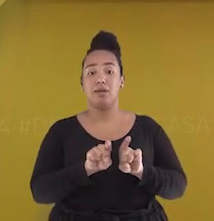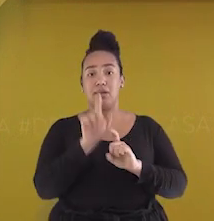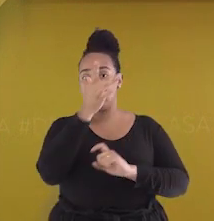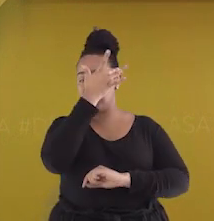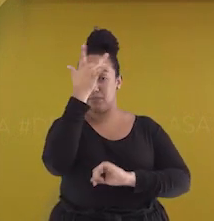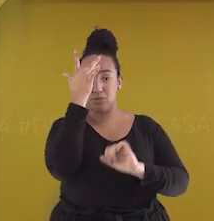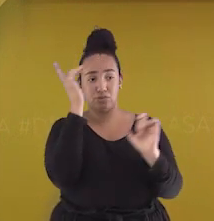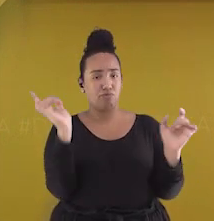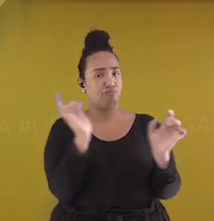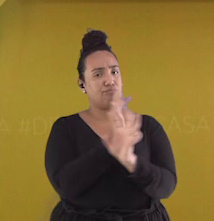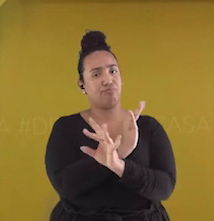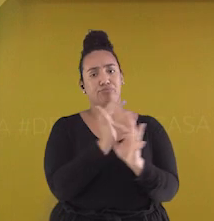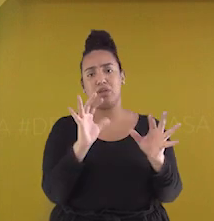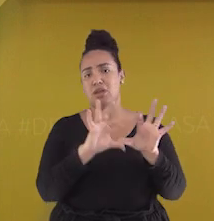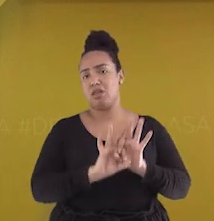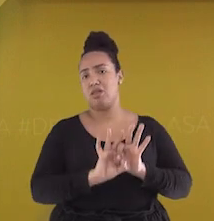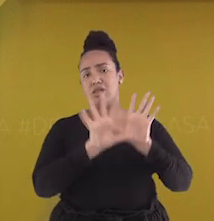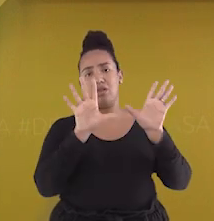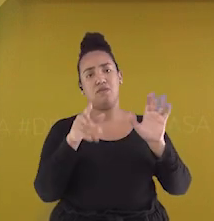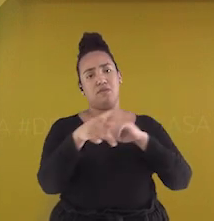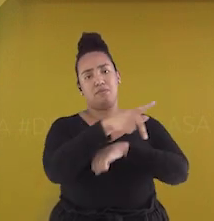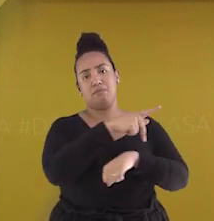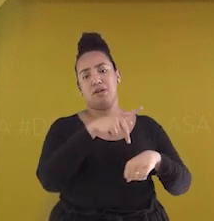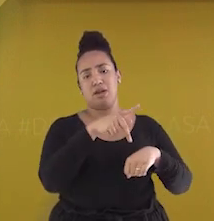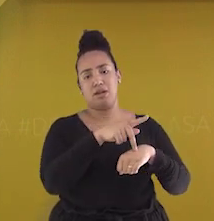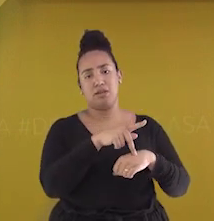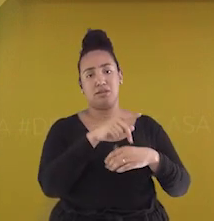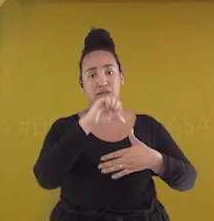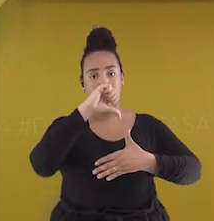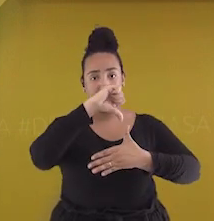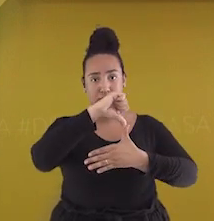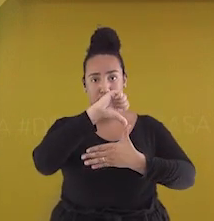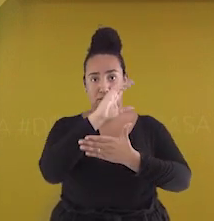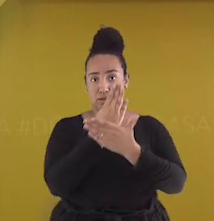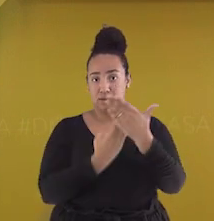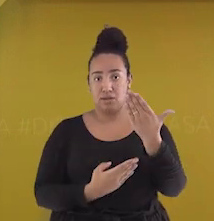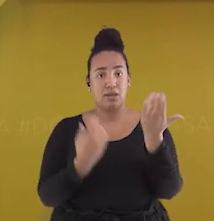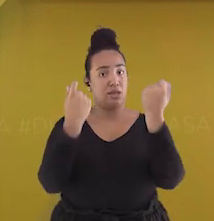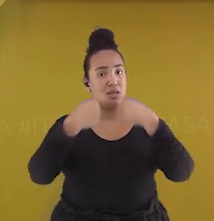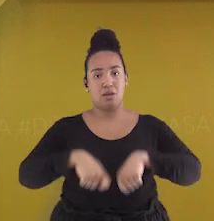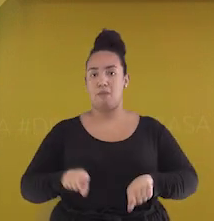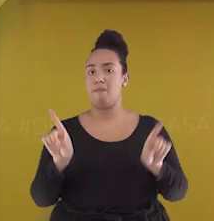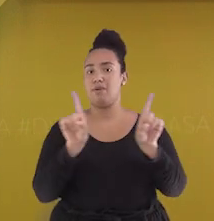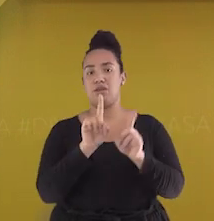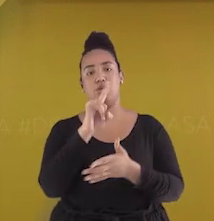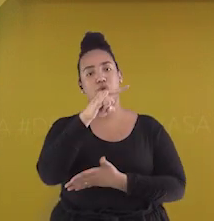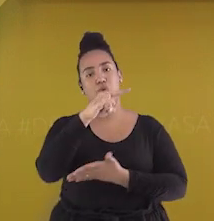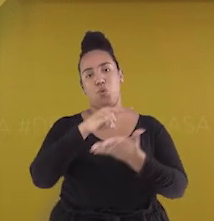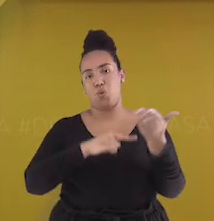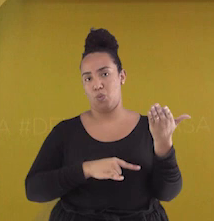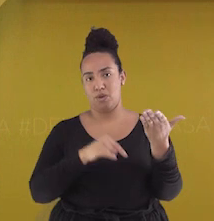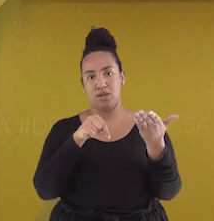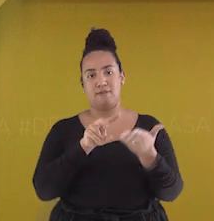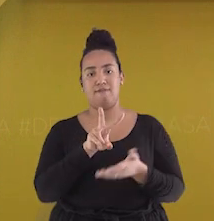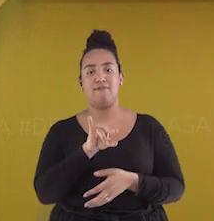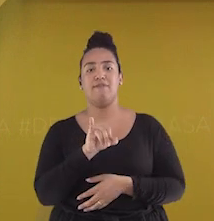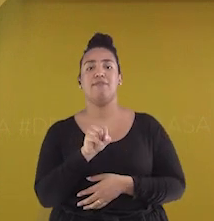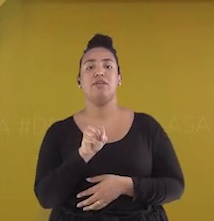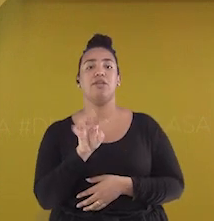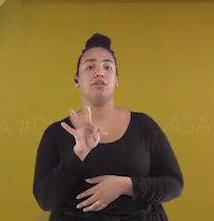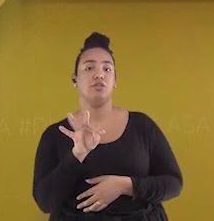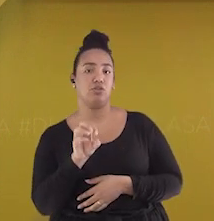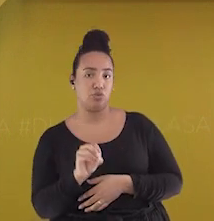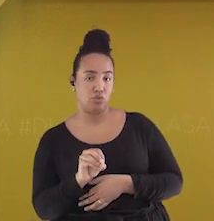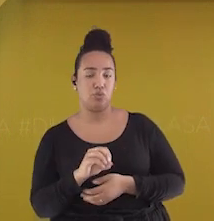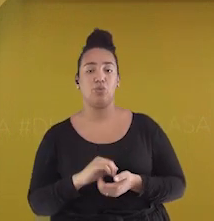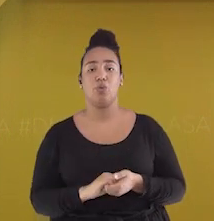circulação de pessoas. Para viajar entre os países do Mercosul, não precisa de visto, só é necessário documento